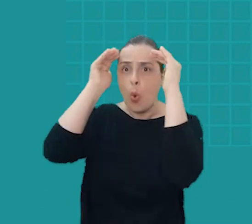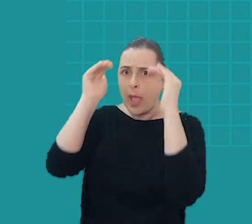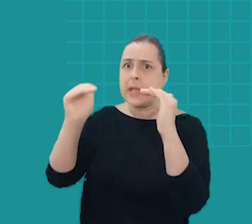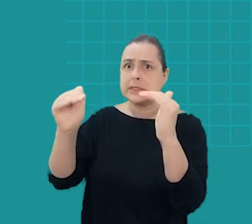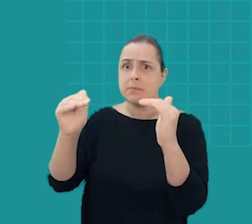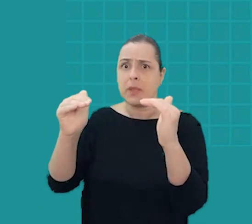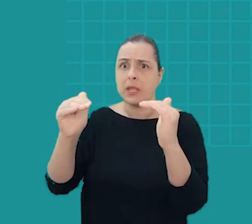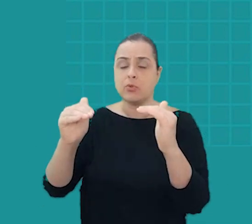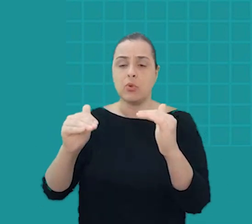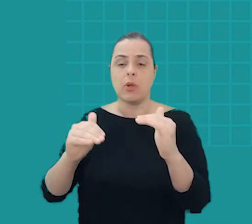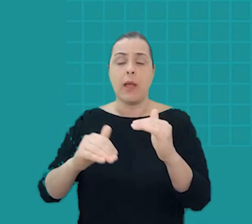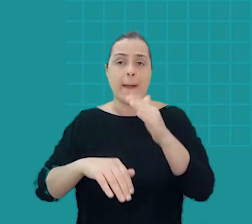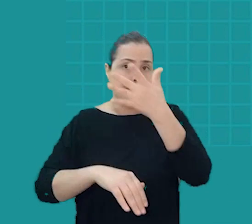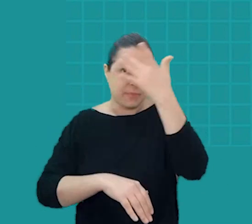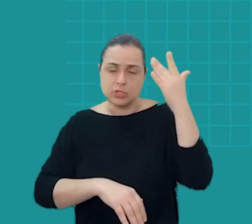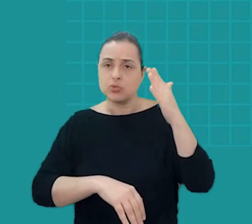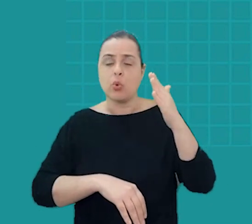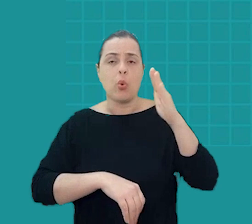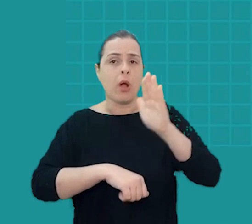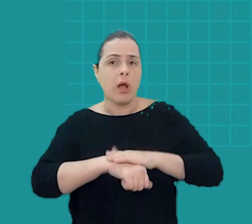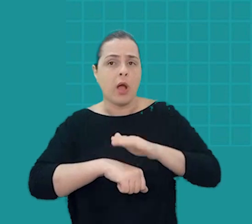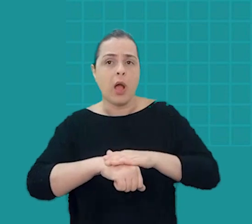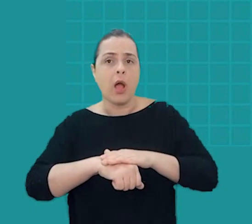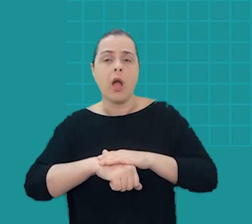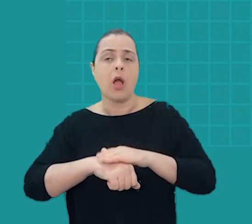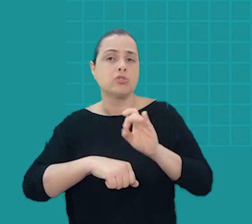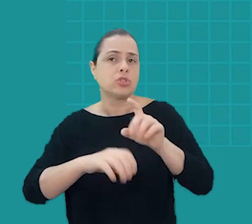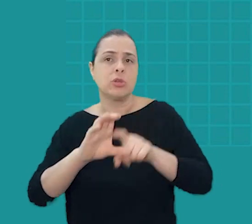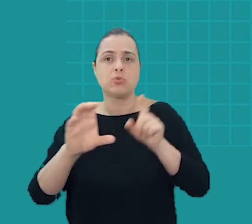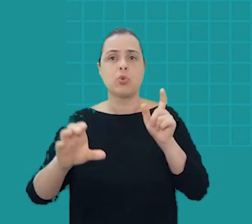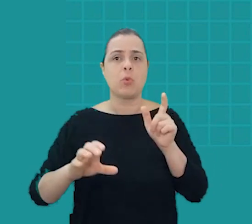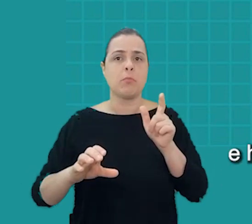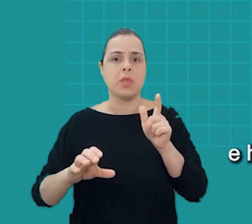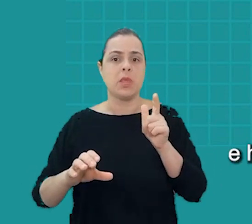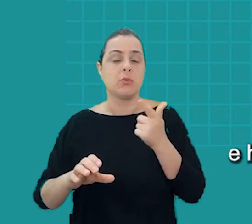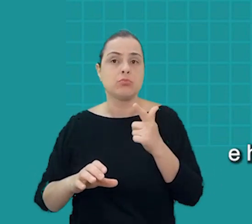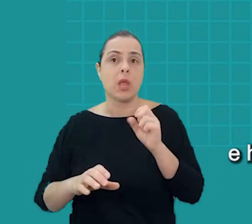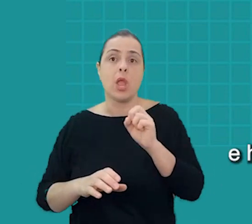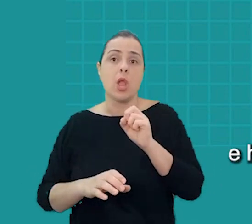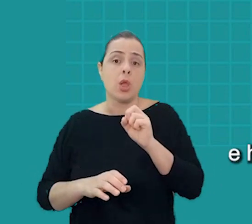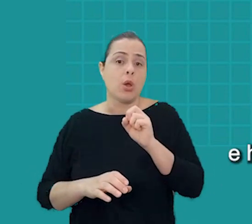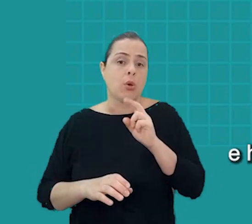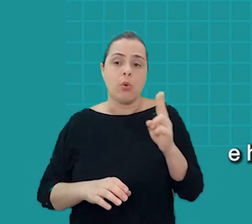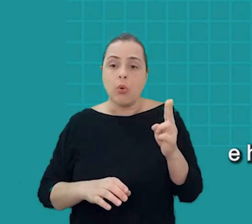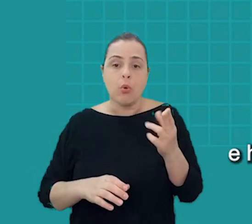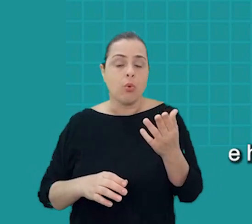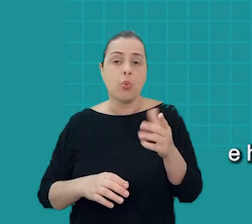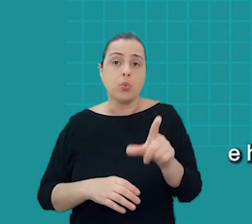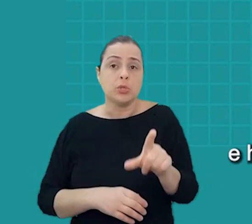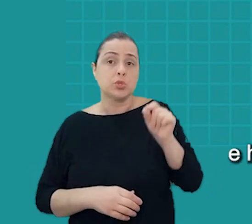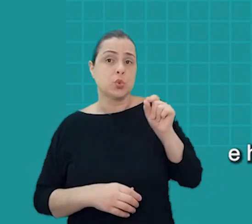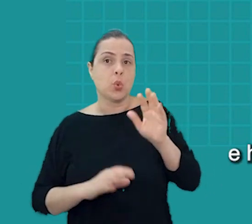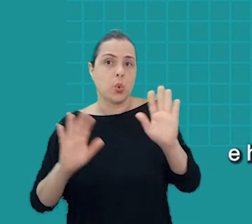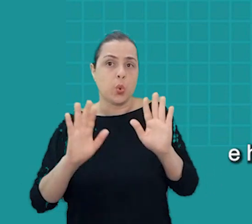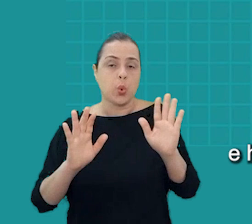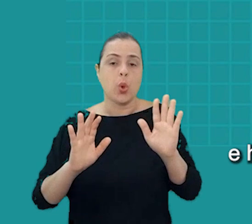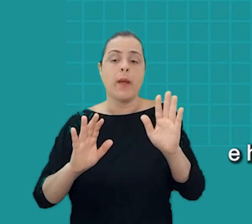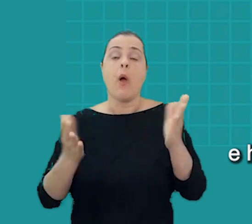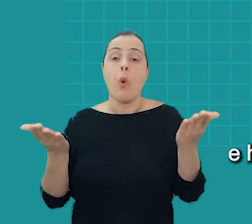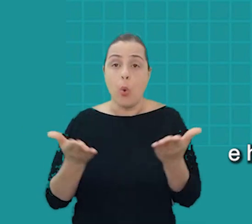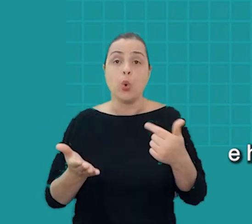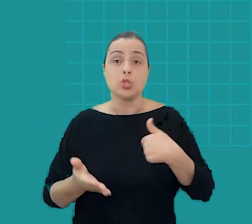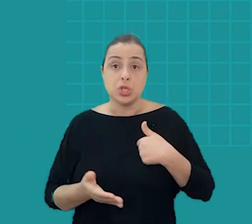essa autonomia ou não teve essa oportunidade, por isso eu valorizo. E hoje, mesmo adulto, eu venho aprendendo para ajudar